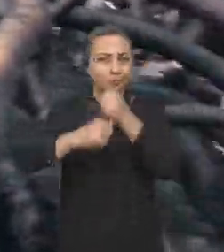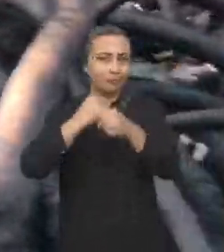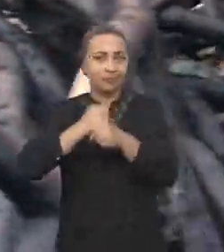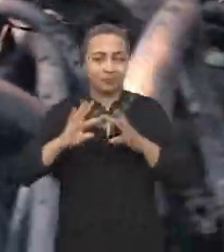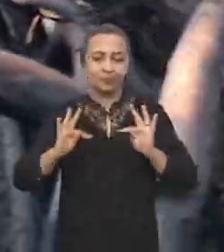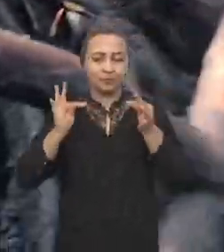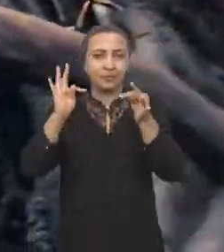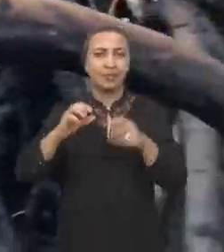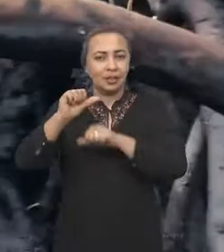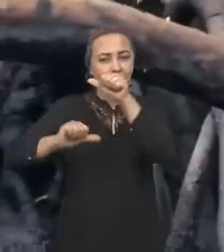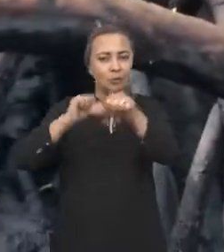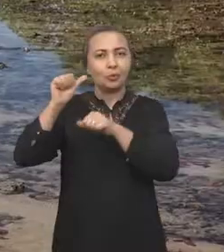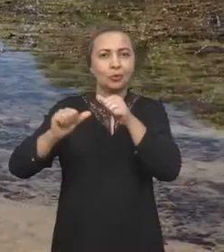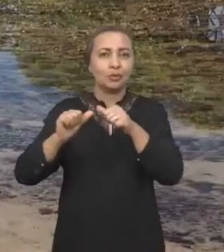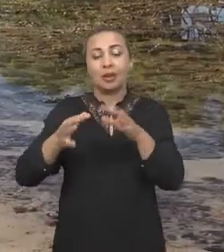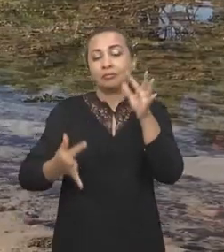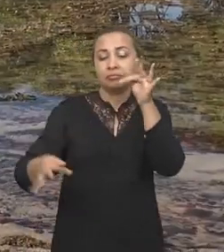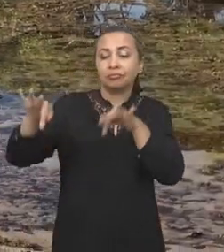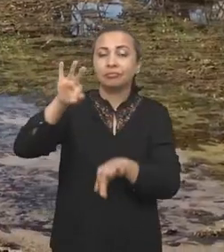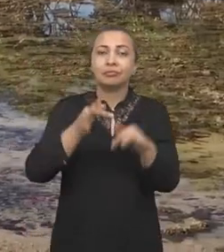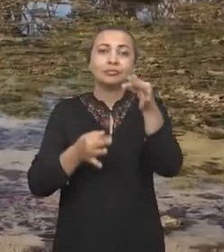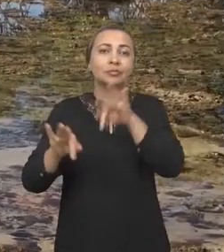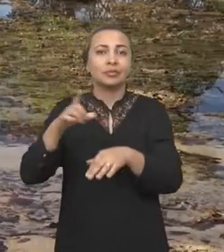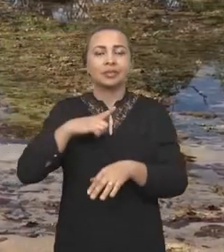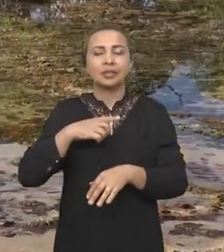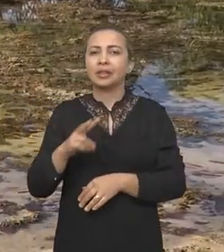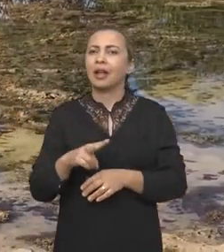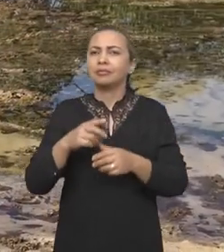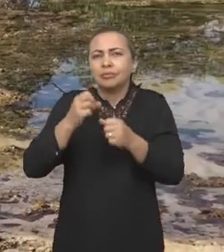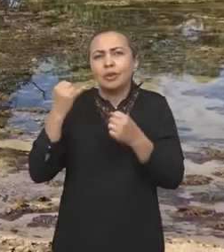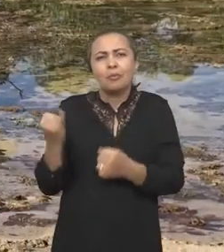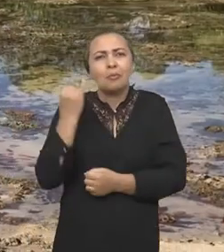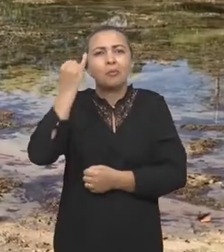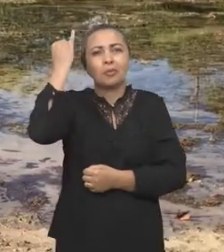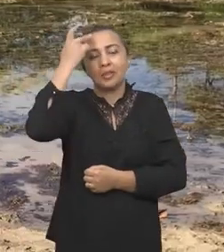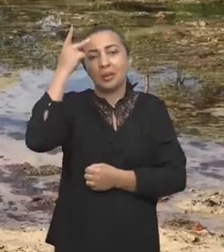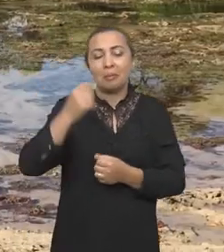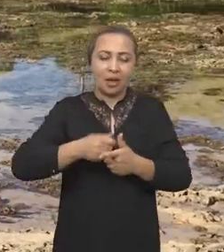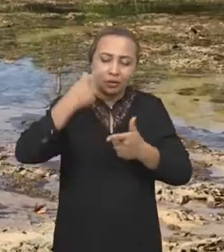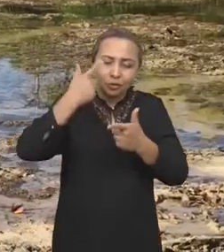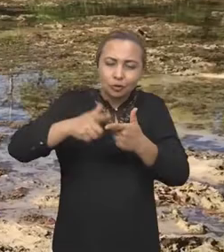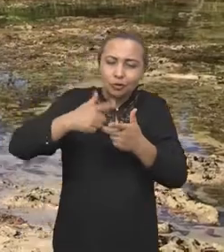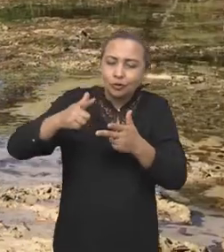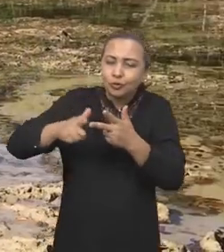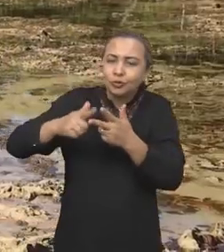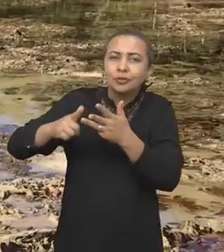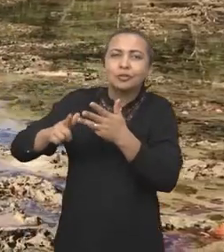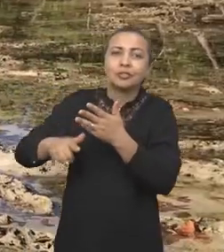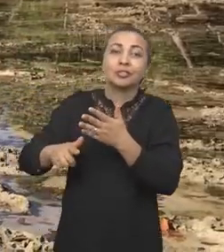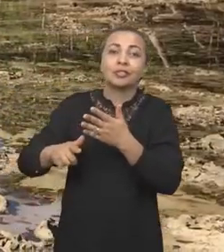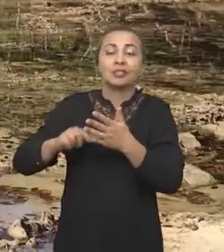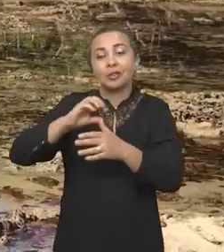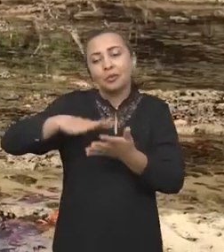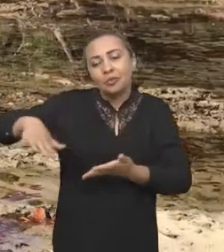19 anos. Essas técnicas desenvolvidas a nível laboratorial têm potencial para serem replicadas